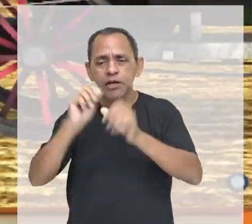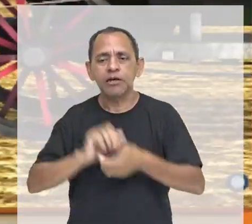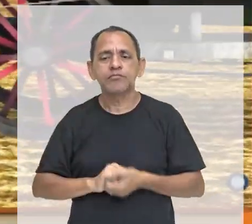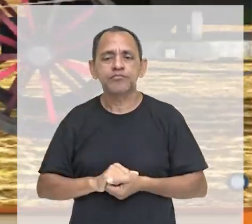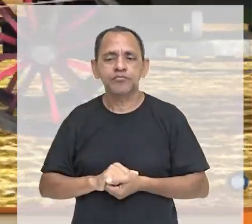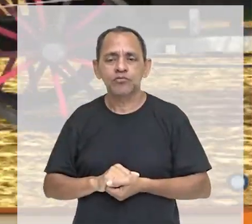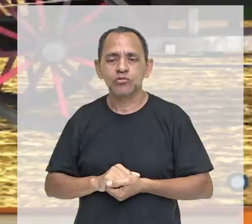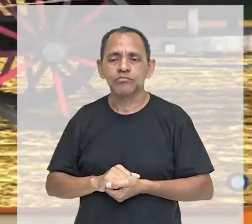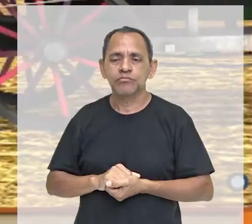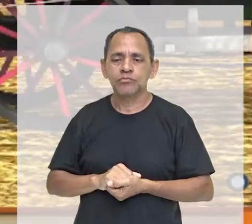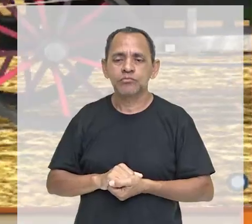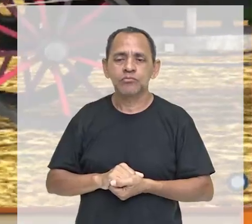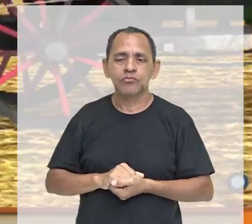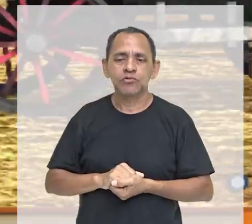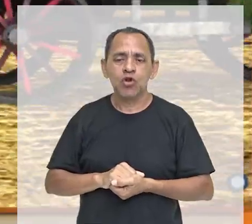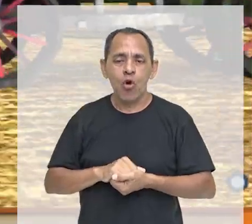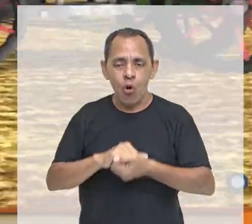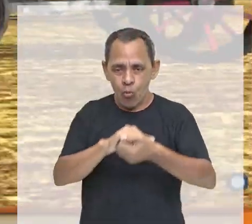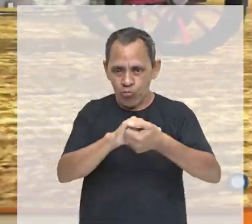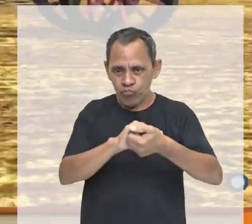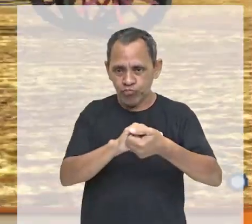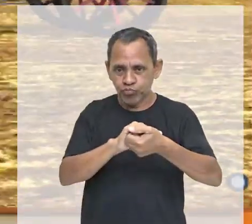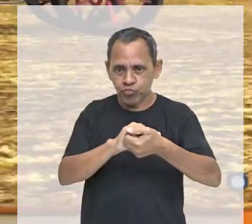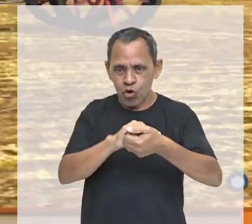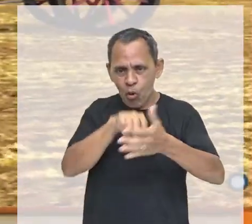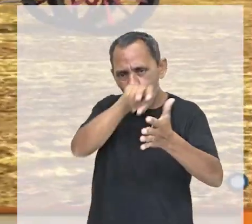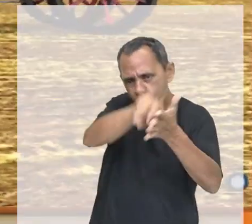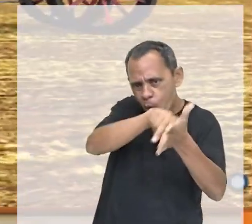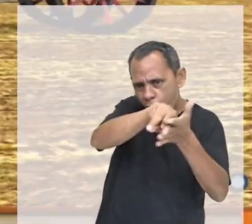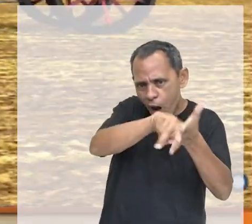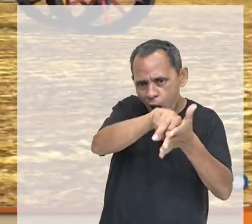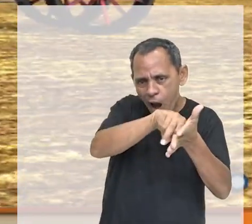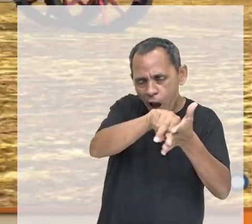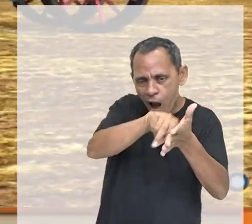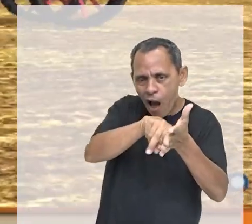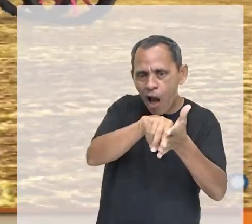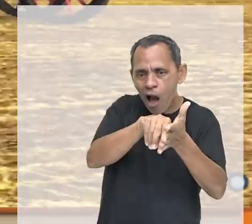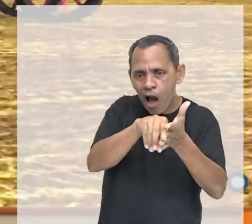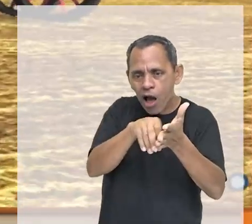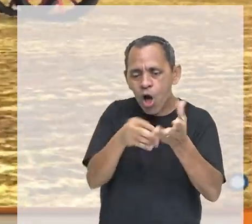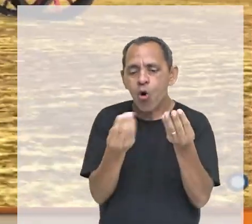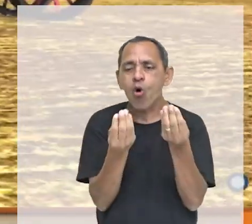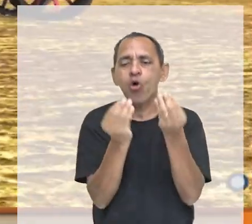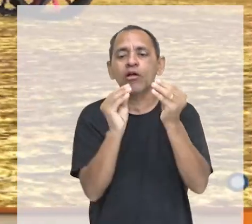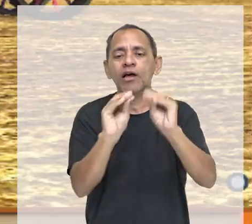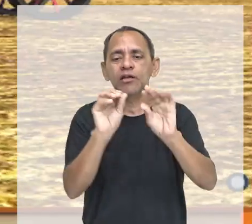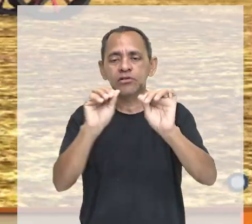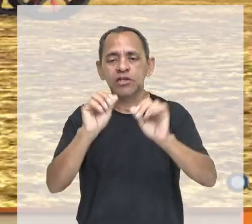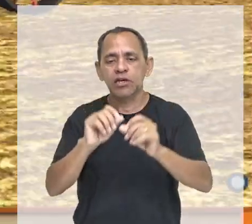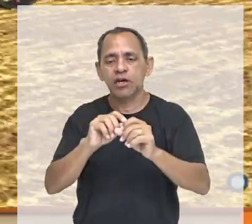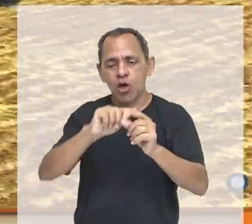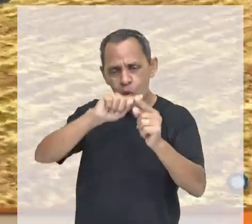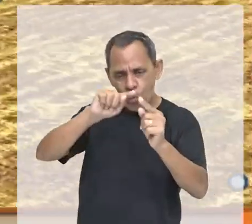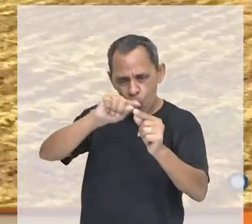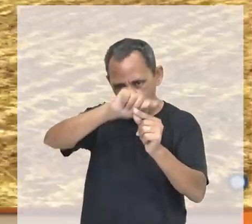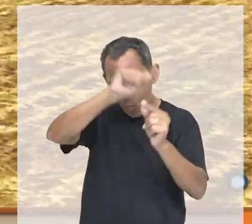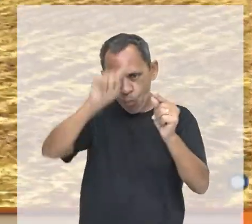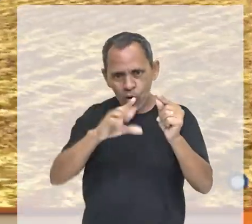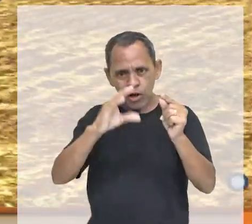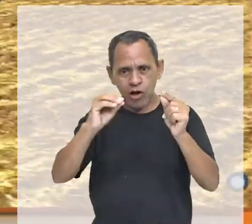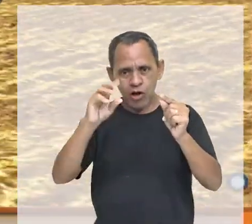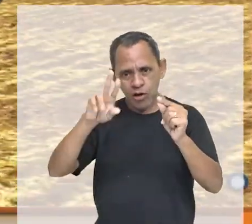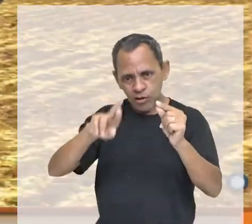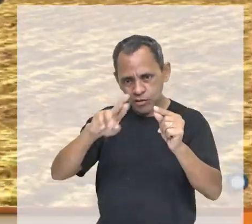locomotiva. Nele é instalado ali uma correia. Essa correia, ela se interliga ali a um